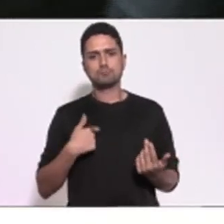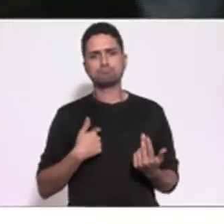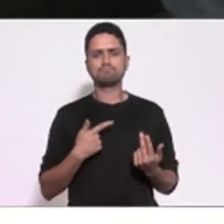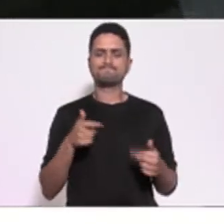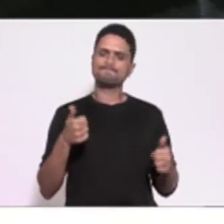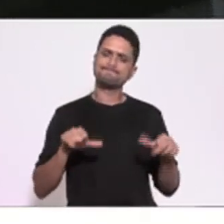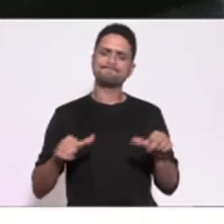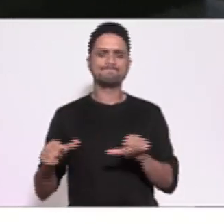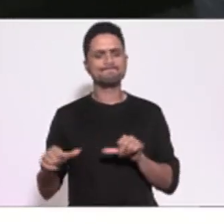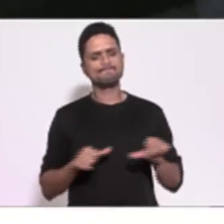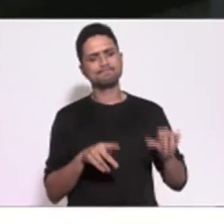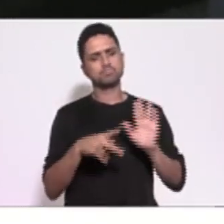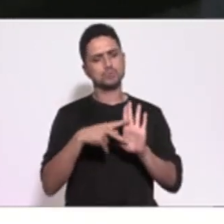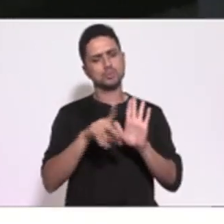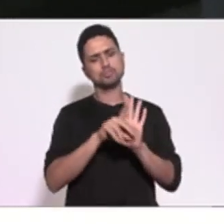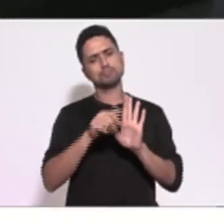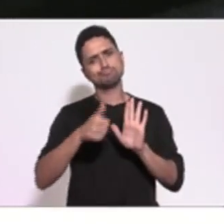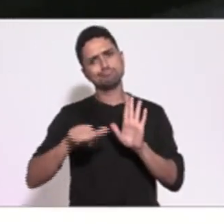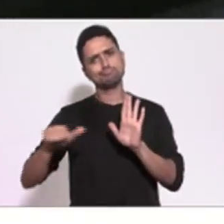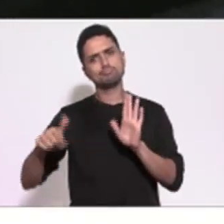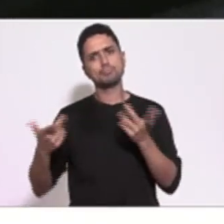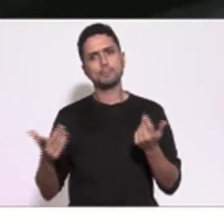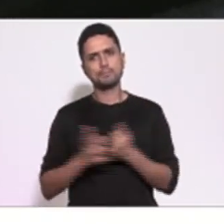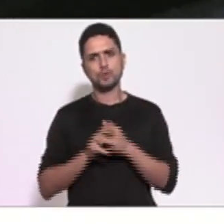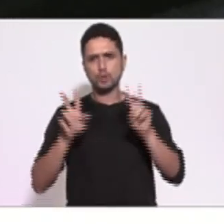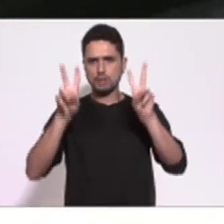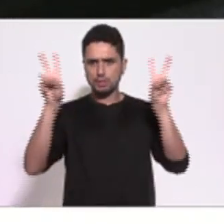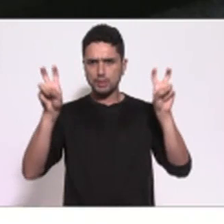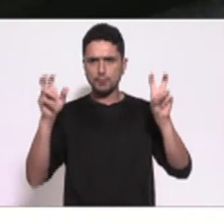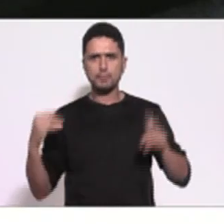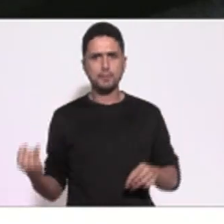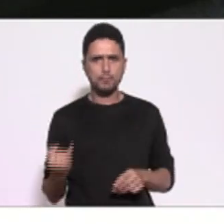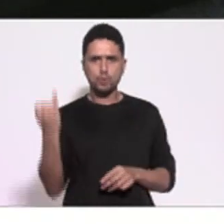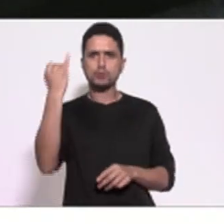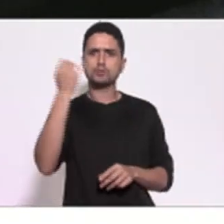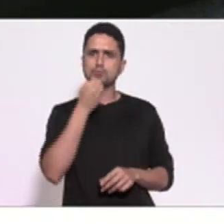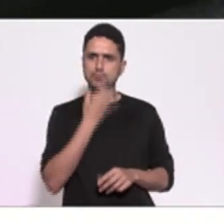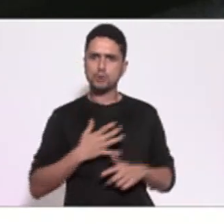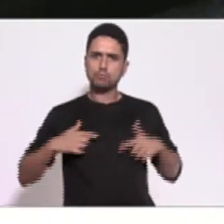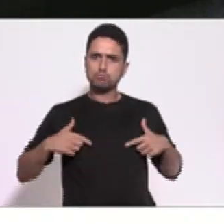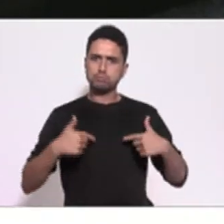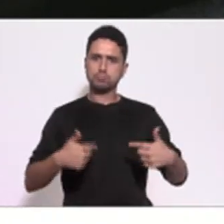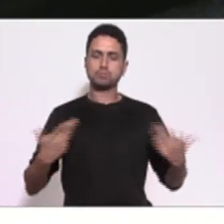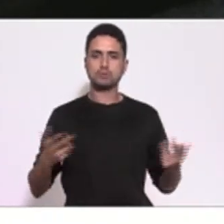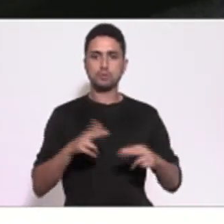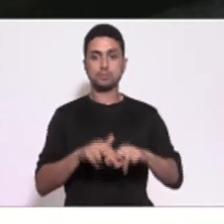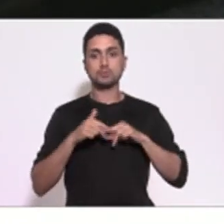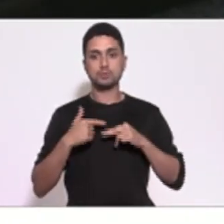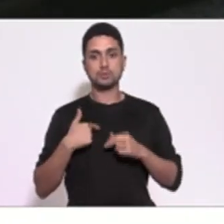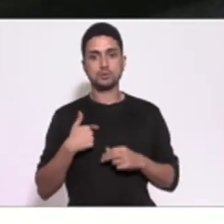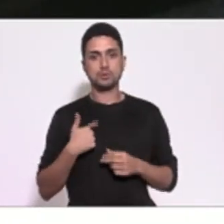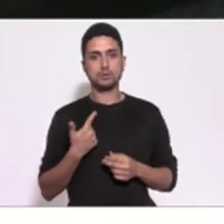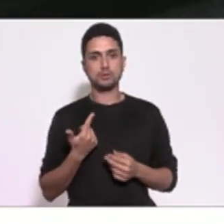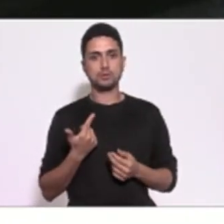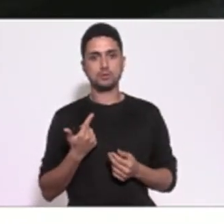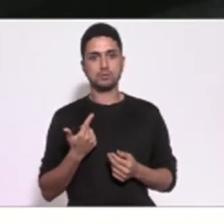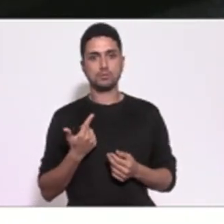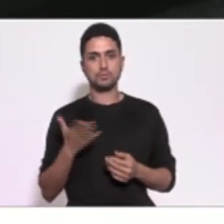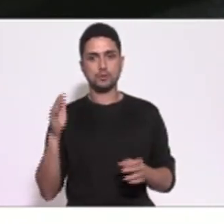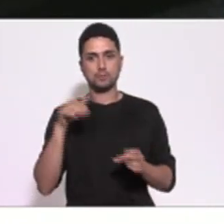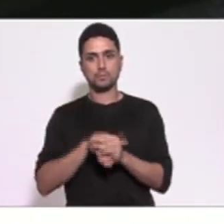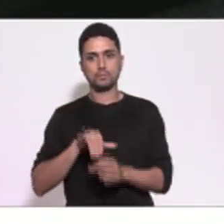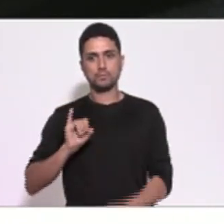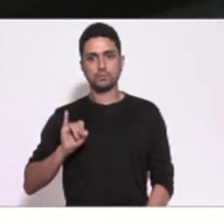a despeito de que o tema é fundamental e importante, há um vício de iniciativa. Por essa razão, meu parecer pela inconstitucionalidade, concluindo